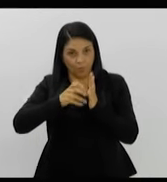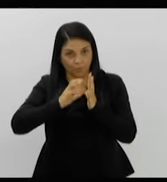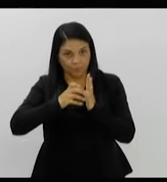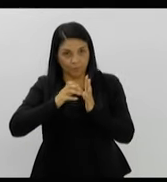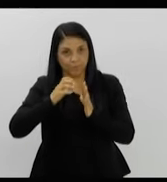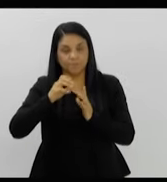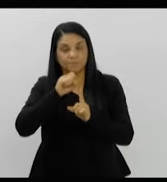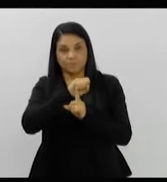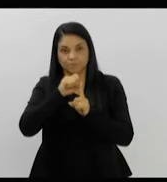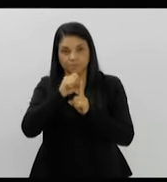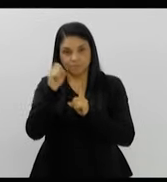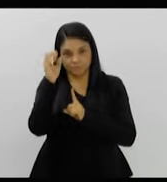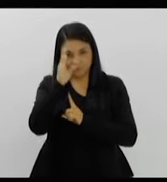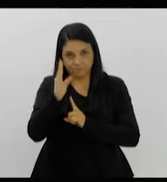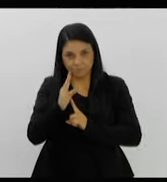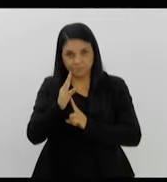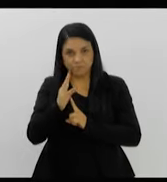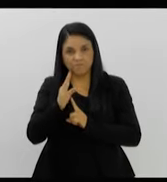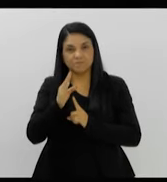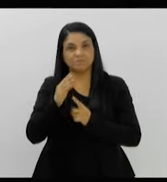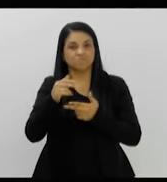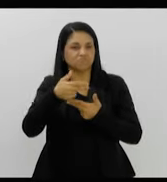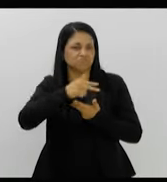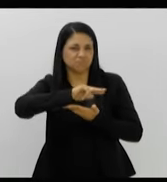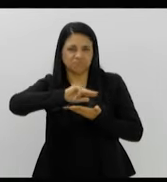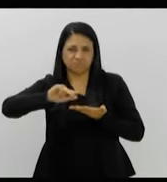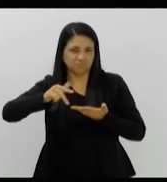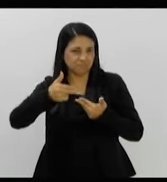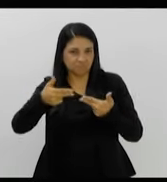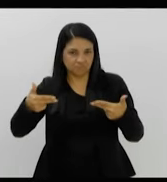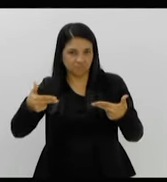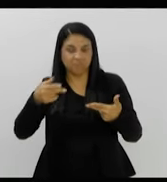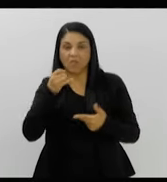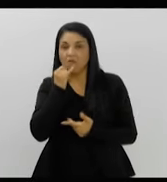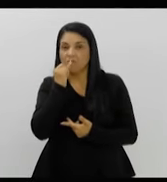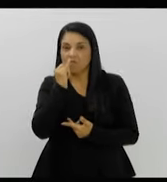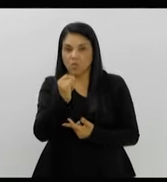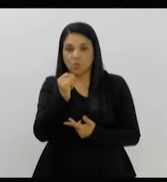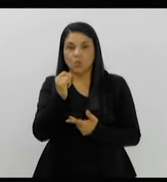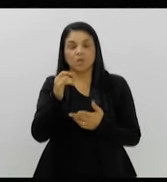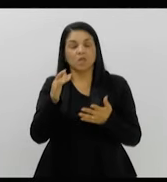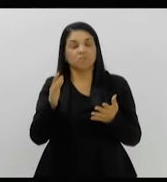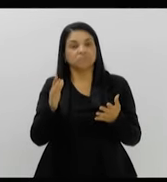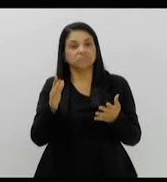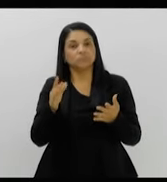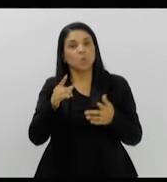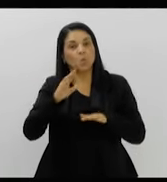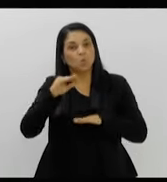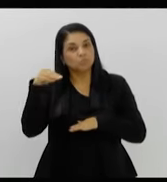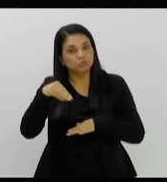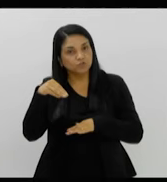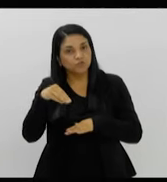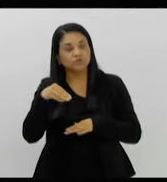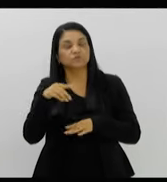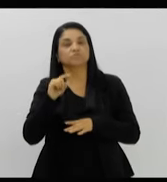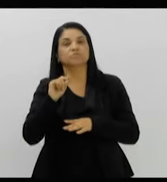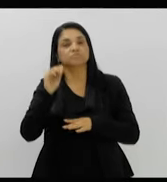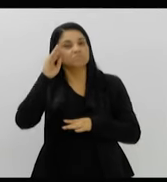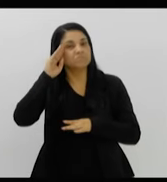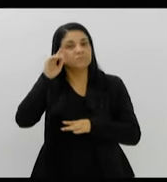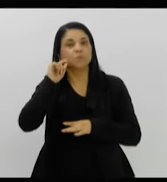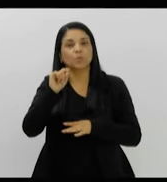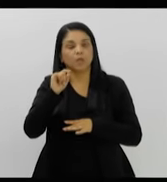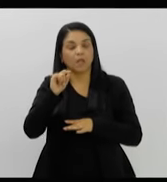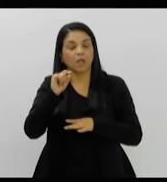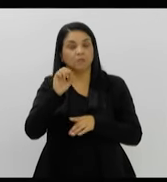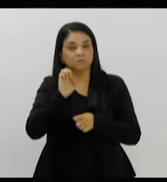dentre outras coisas dentre muitas aberrações disse que a motivação principal era a seguinte que no